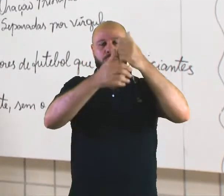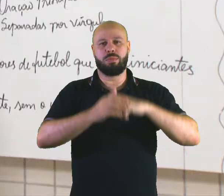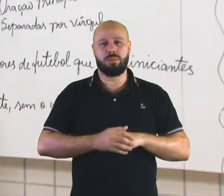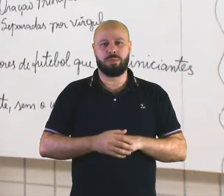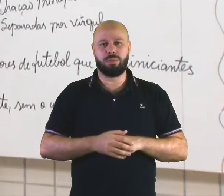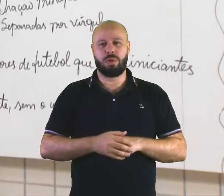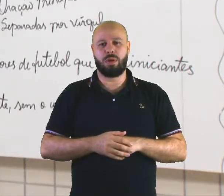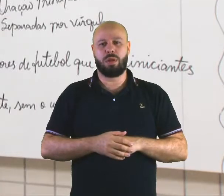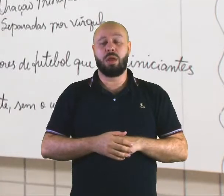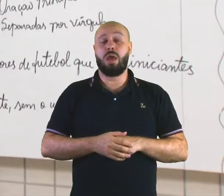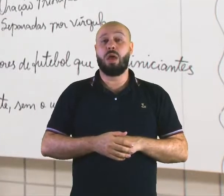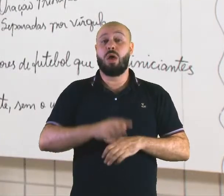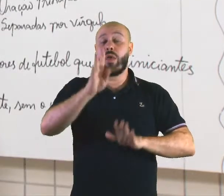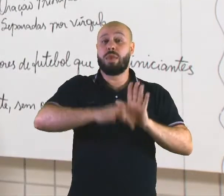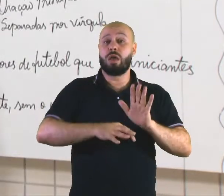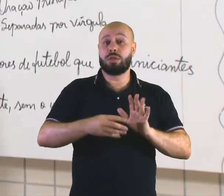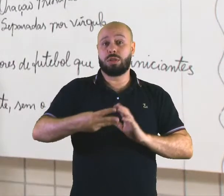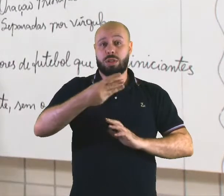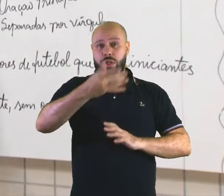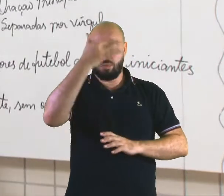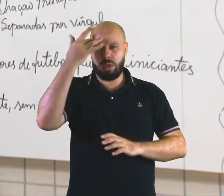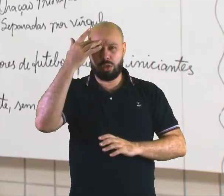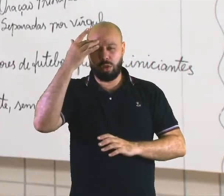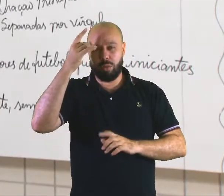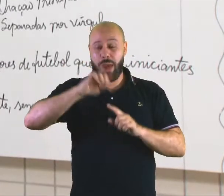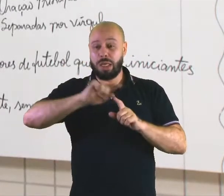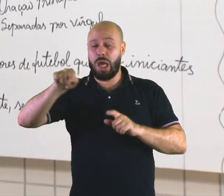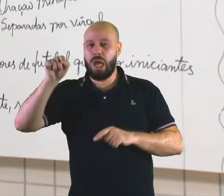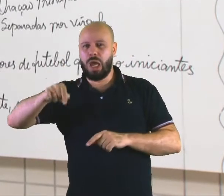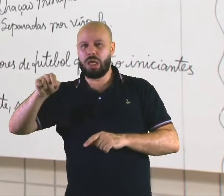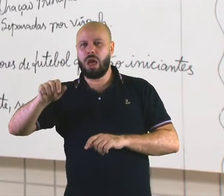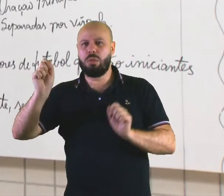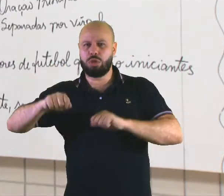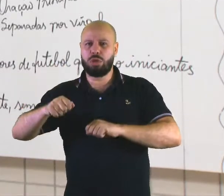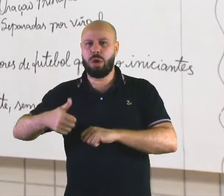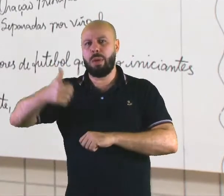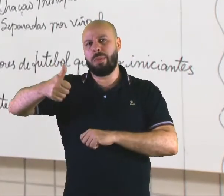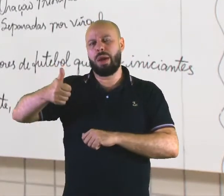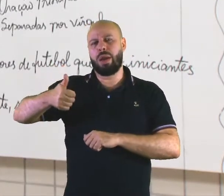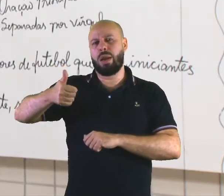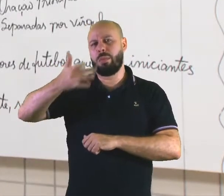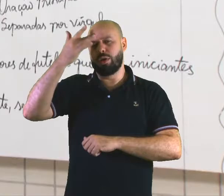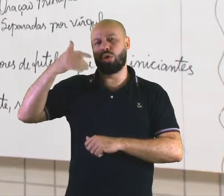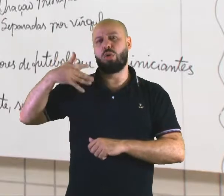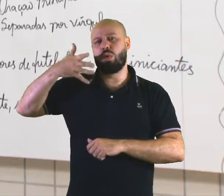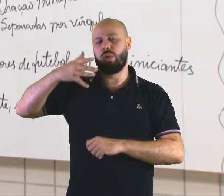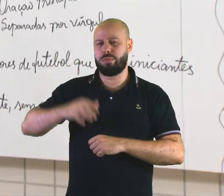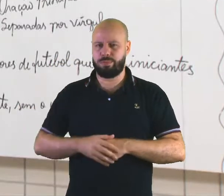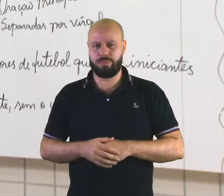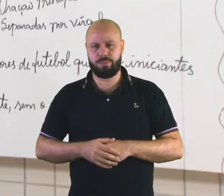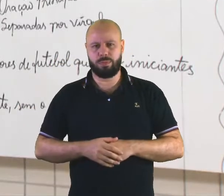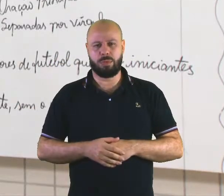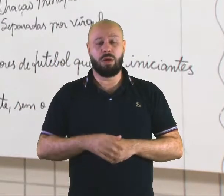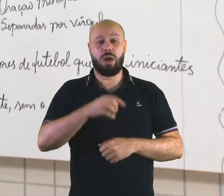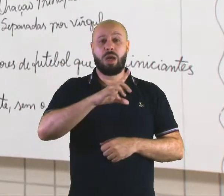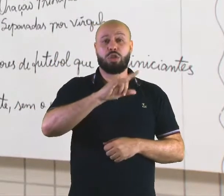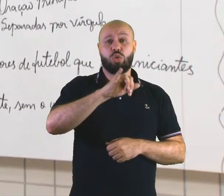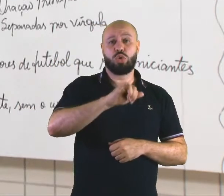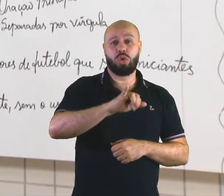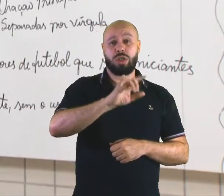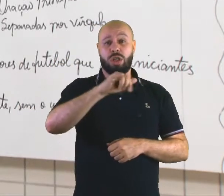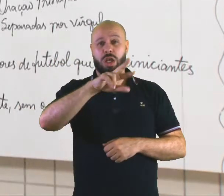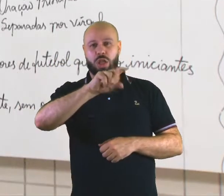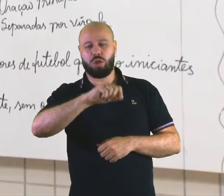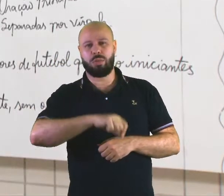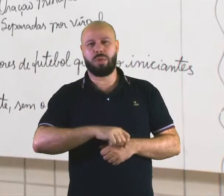Textos em terceira pessoa, diferente da reportagem, que pode ser primeira ou terceira pessoa. Discurso indireto,